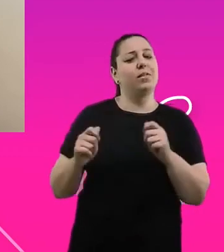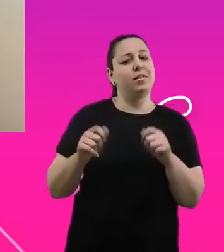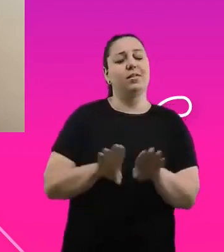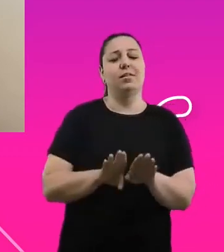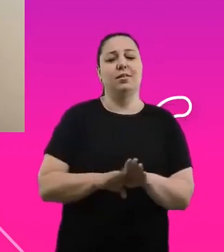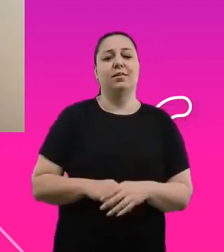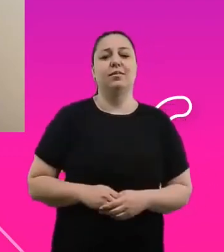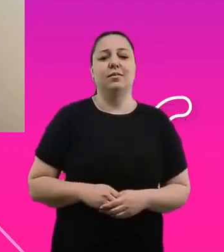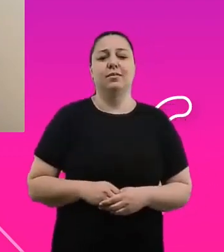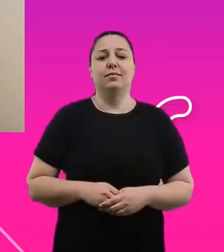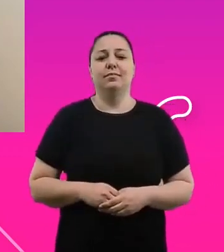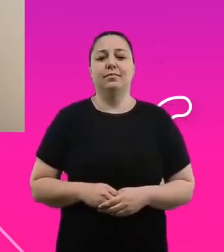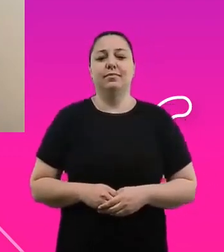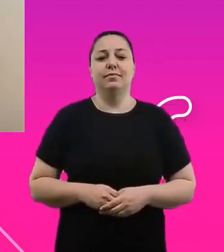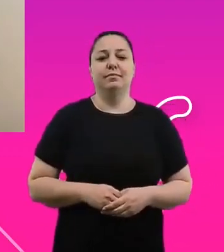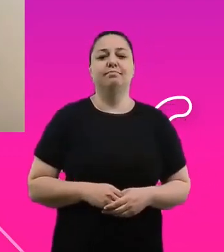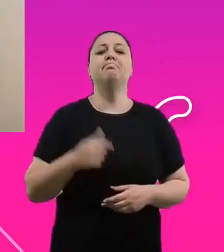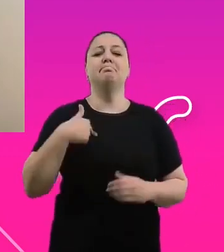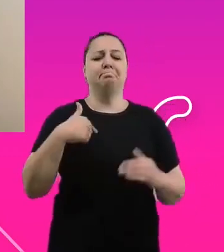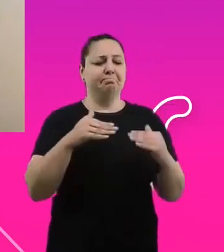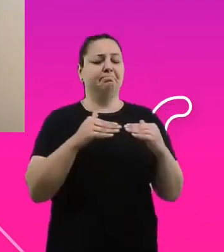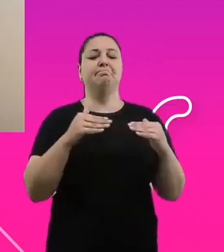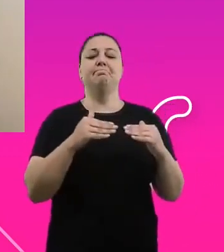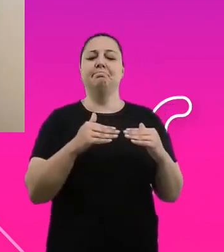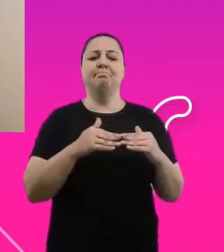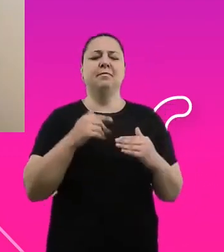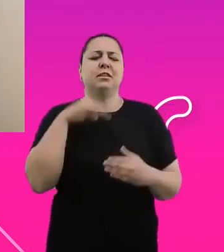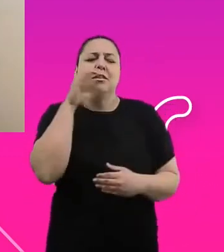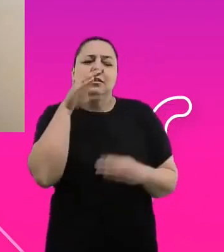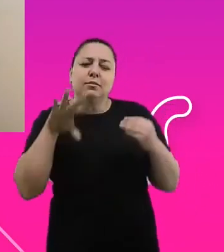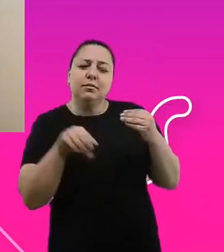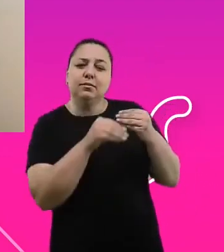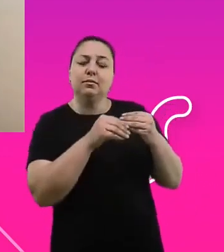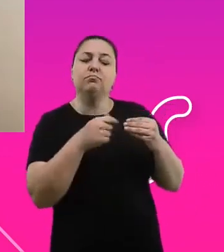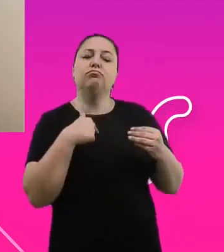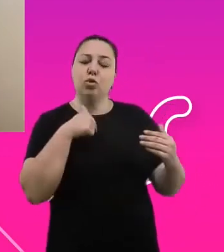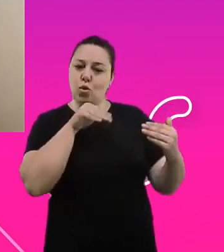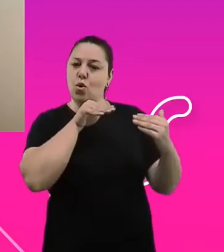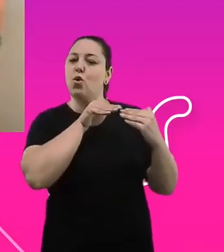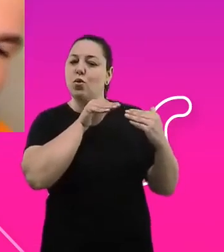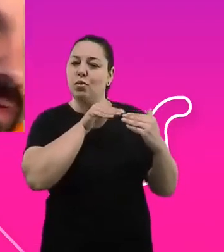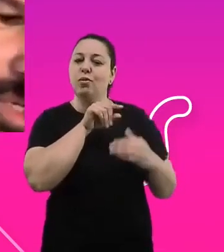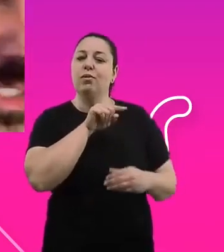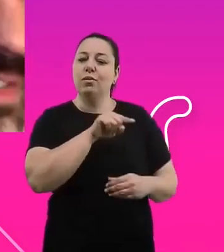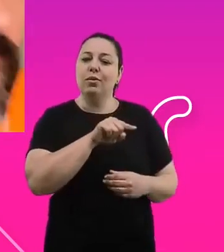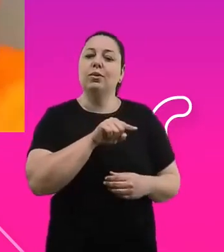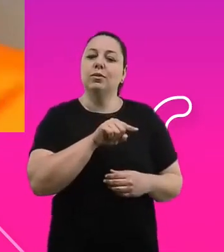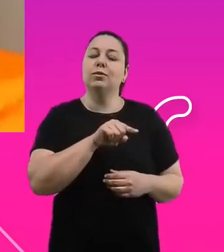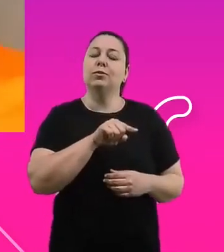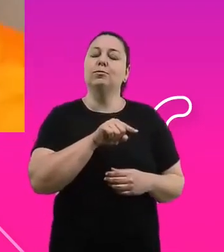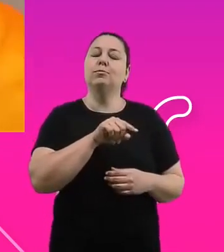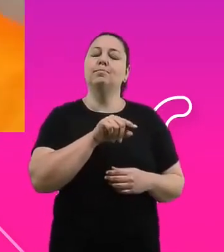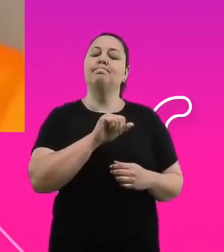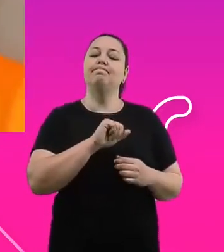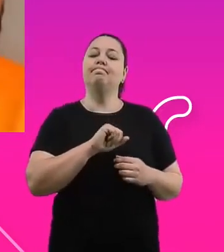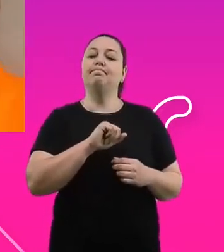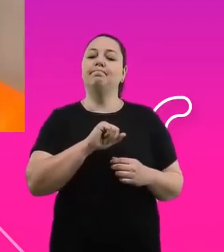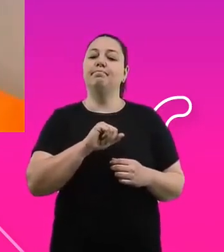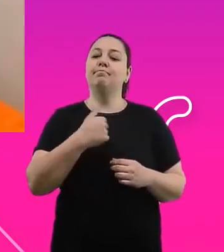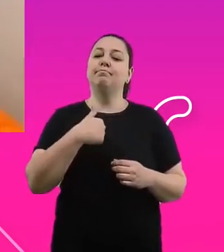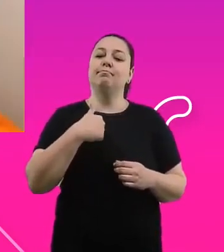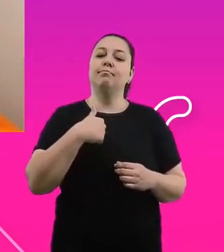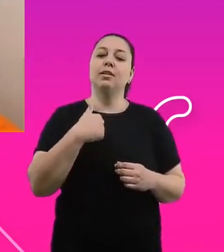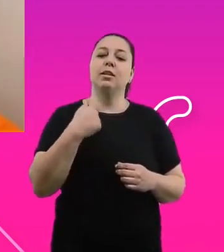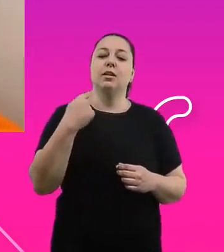Eu super concordo. Desculpa, não, vou falar rapidinho. Eu super concordo com isso que a Su falou. E eu acho assim, né, tem